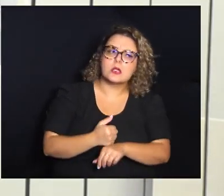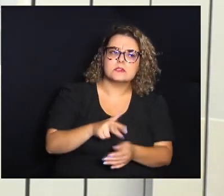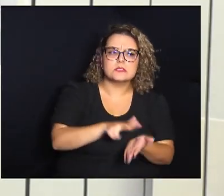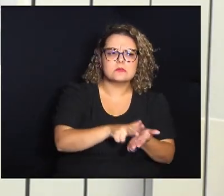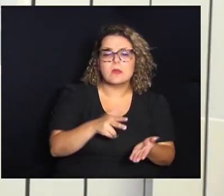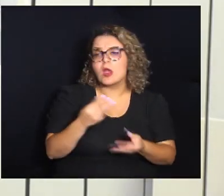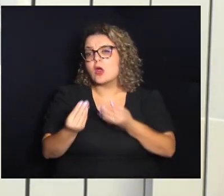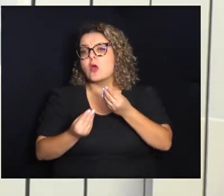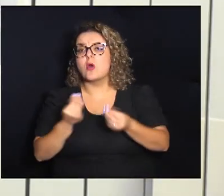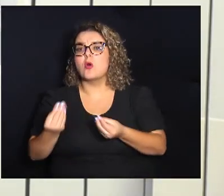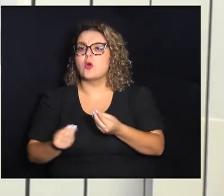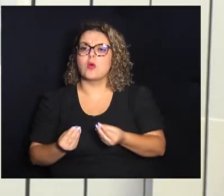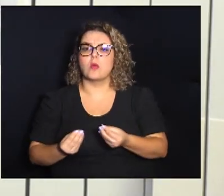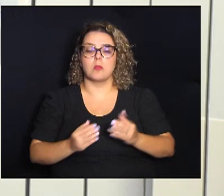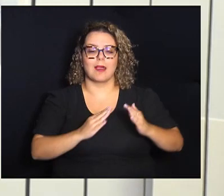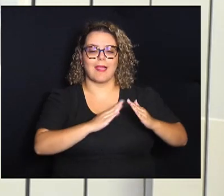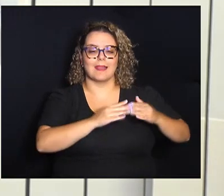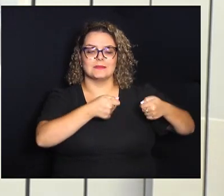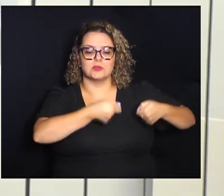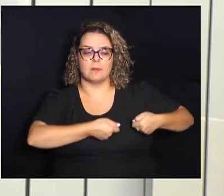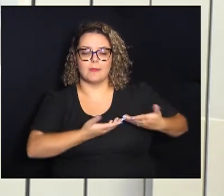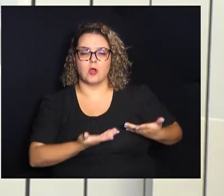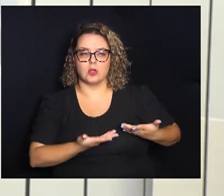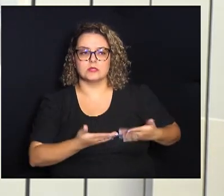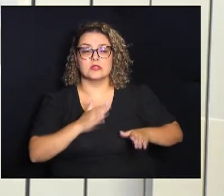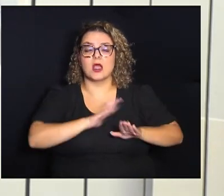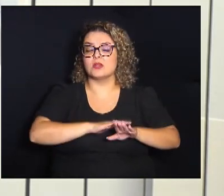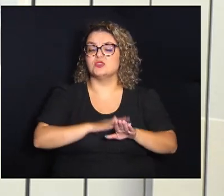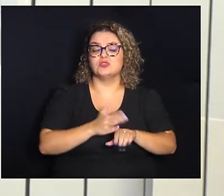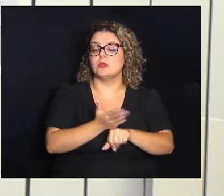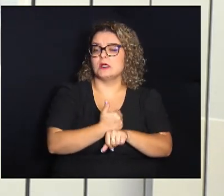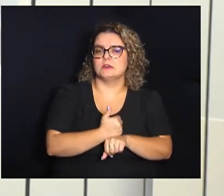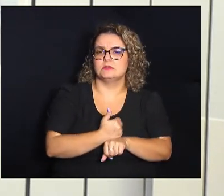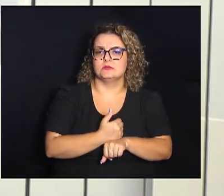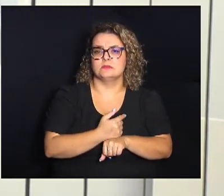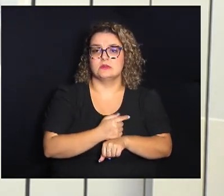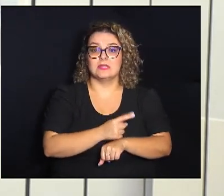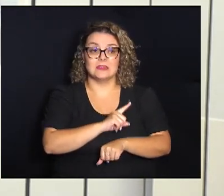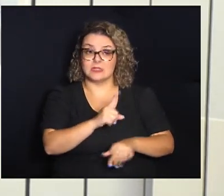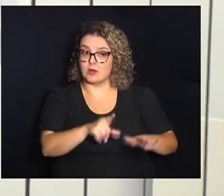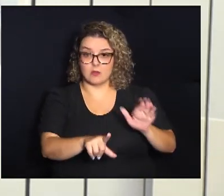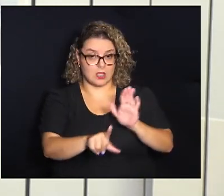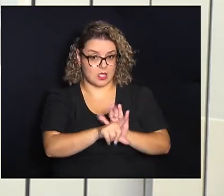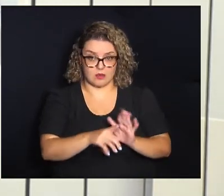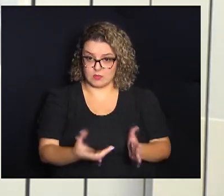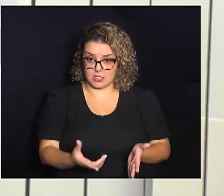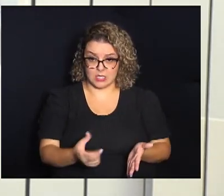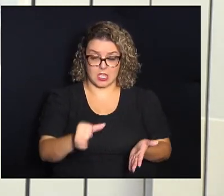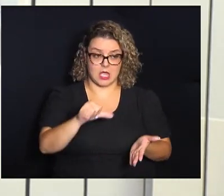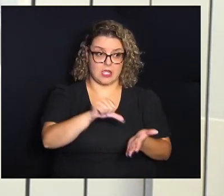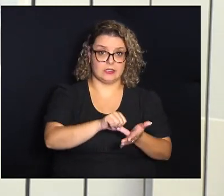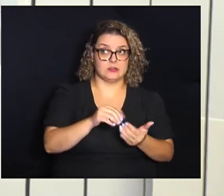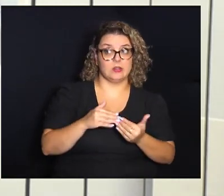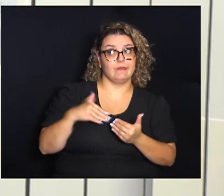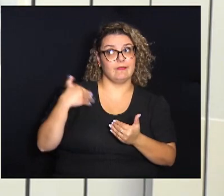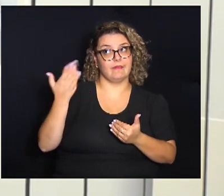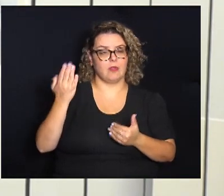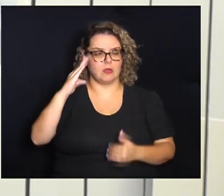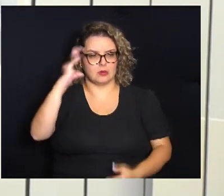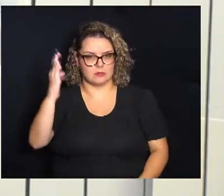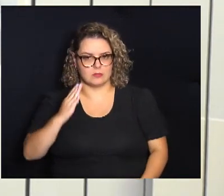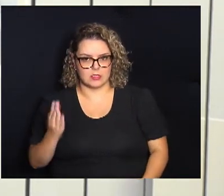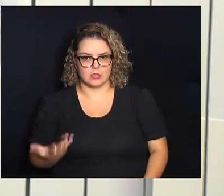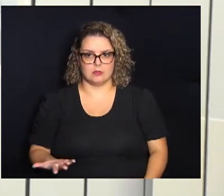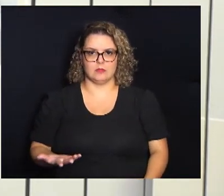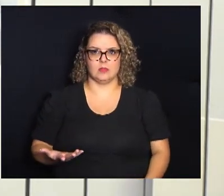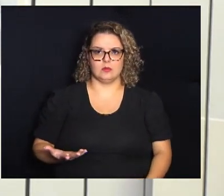as casas de apostas elas agiam? Era ilegal? A sede tinha que ser fora do Brasil? Nos